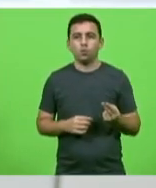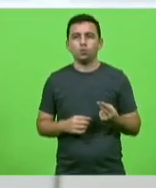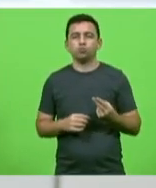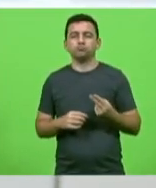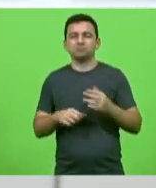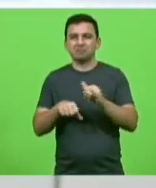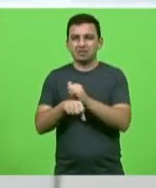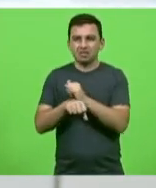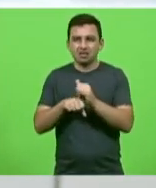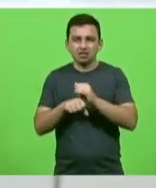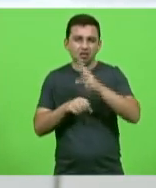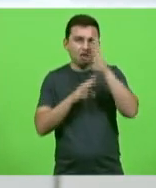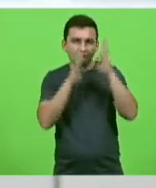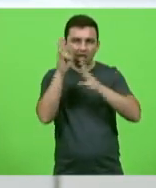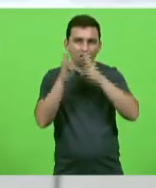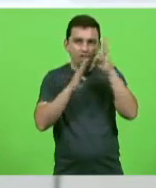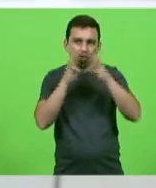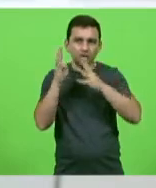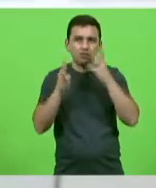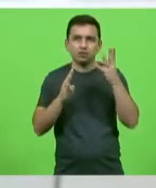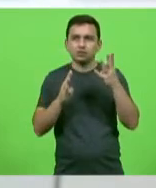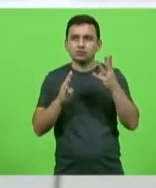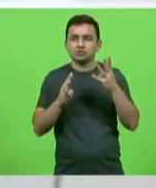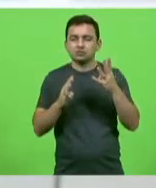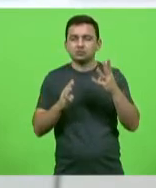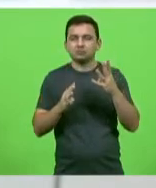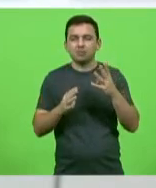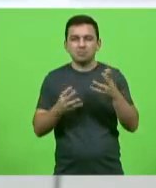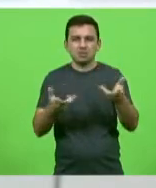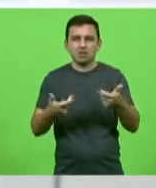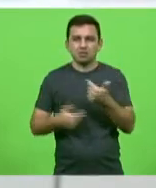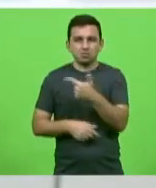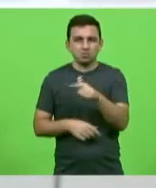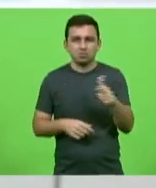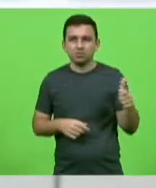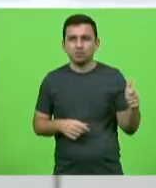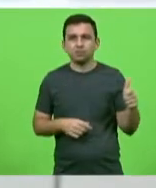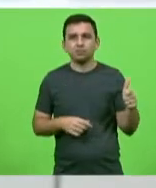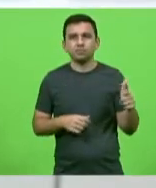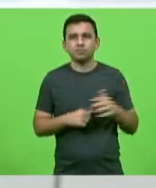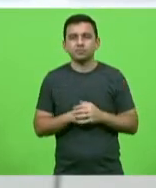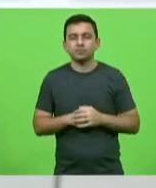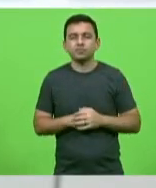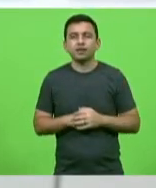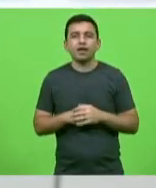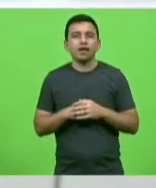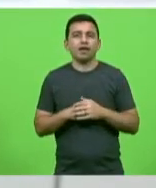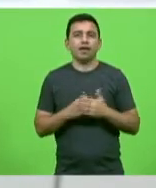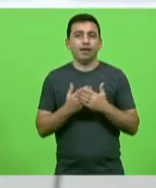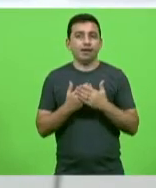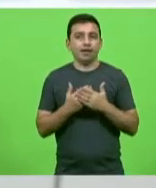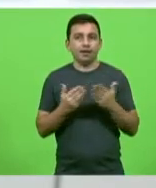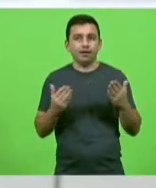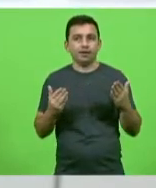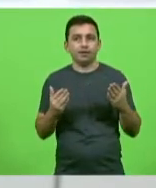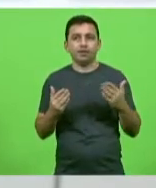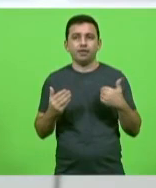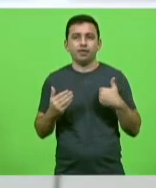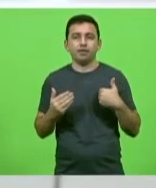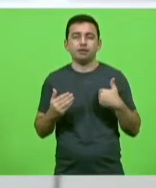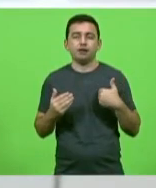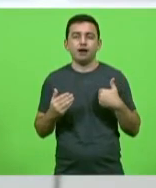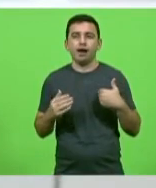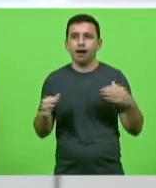e refletidas desastrosas ineficientes imorais não apenas encerra o